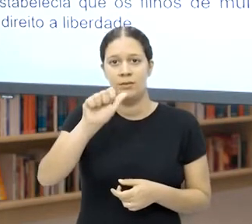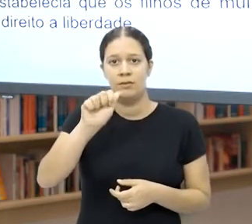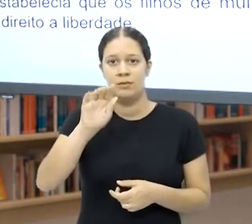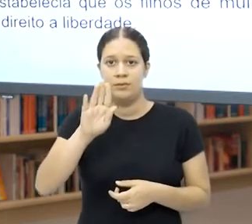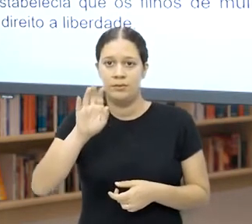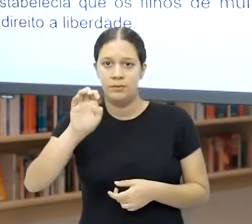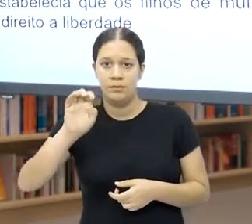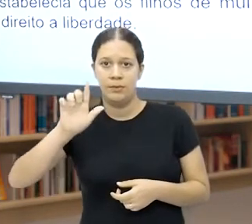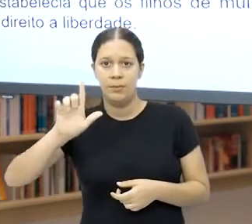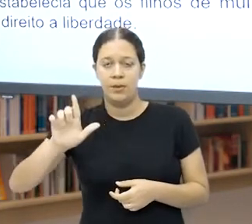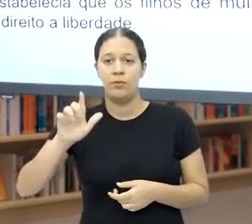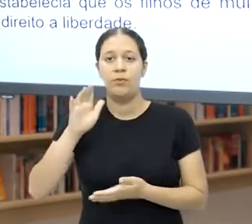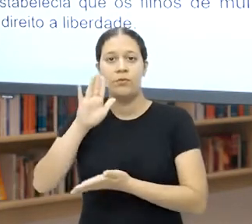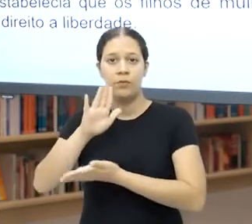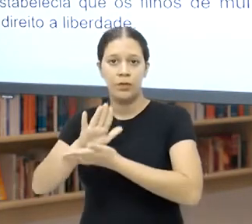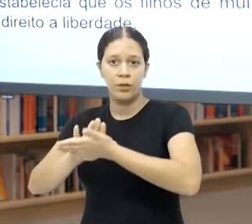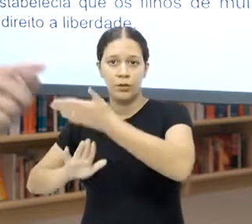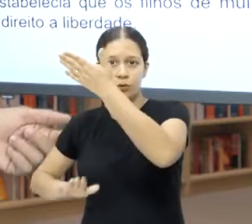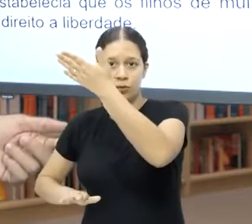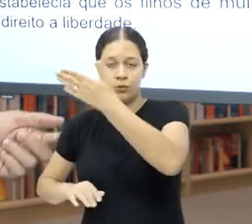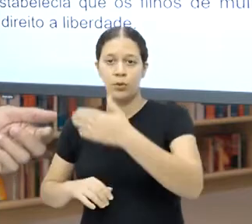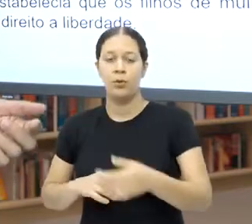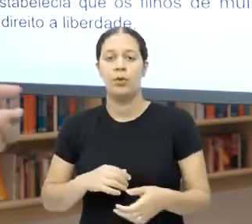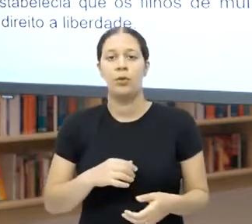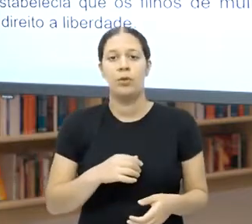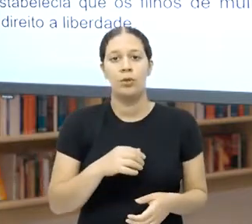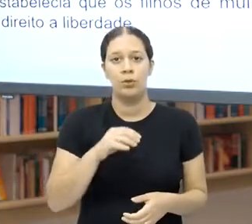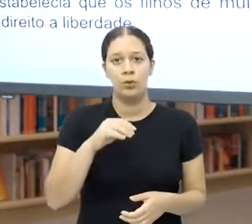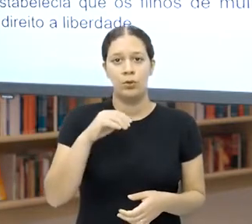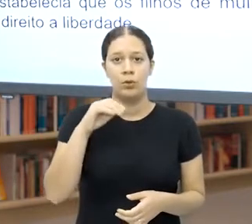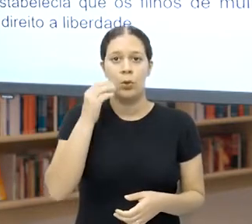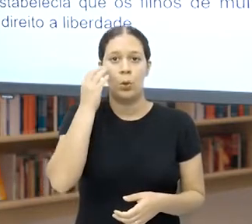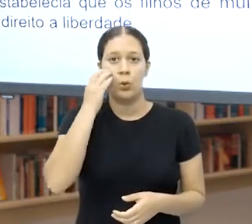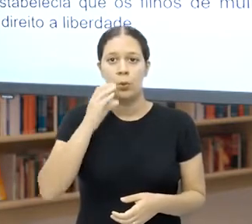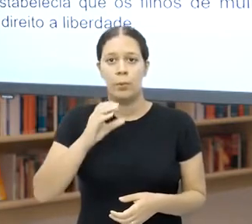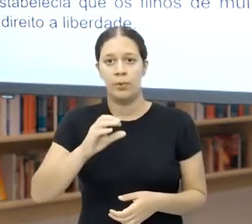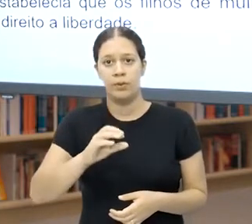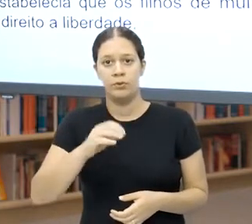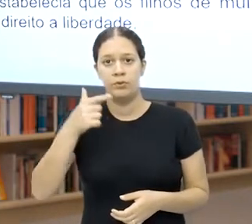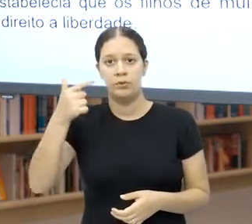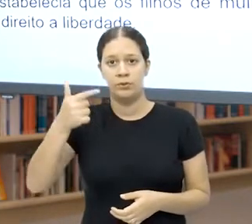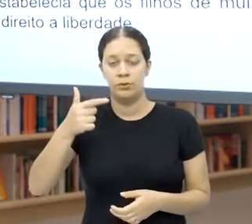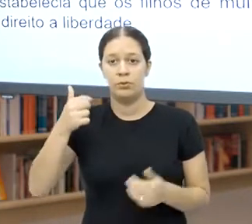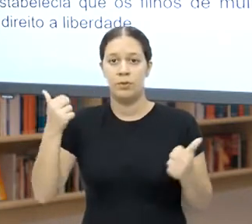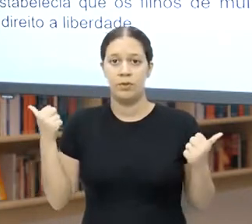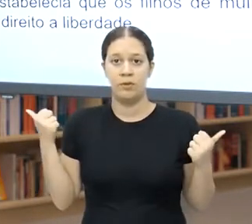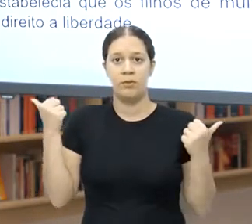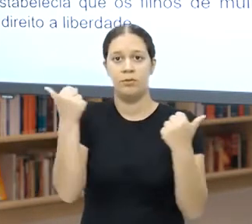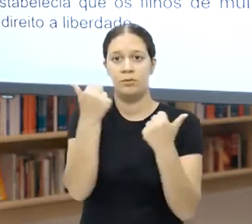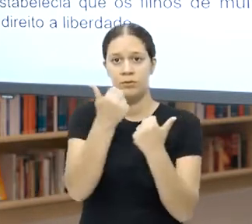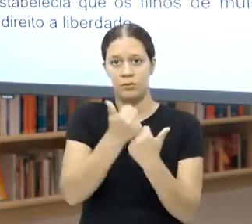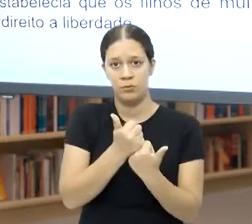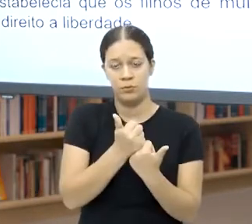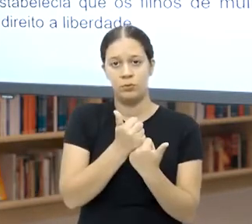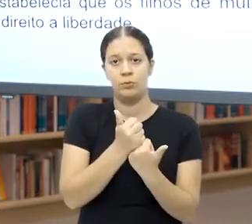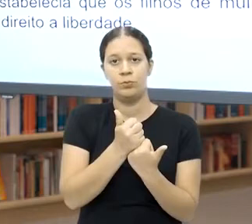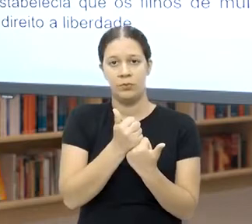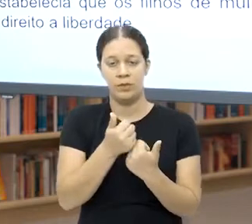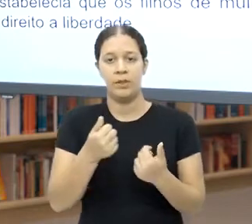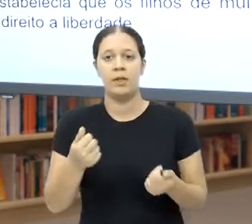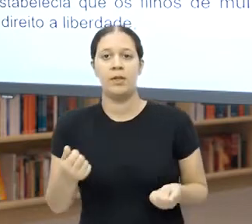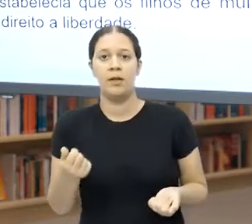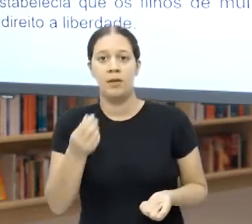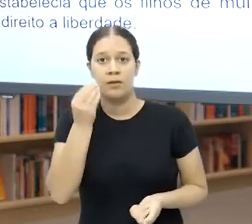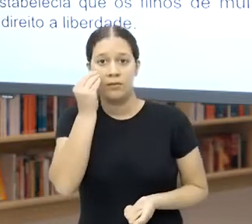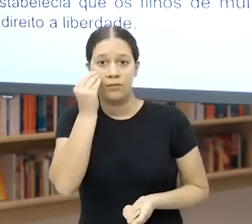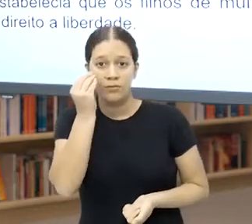em uma viagem de Dom Pedro II. Ela assume o trono e, diante da pressão social, diante da